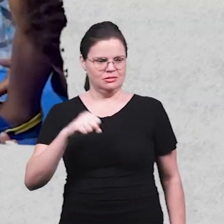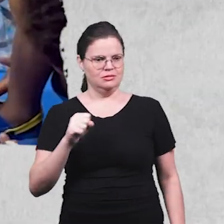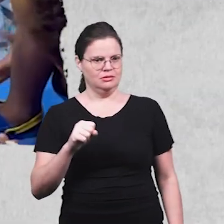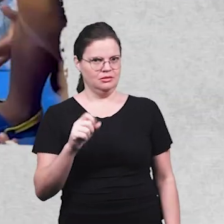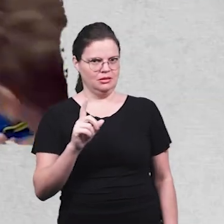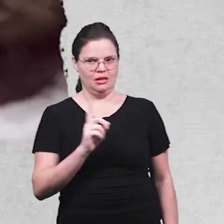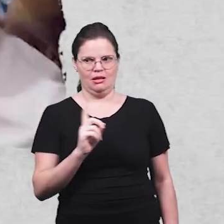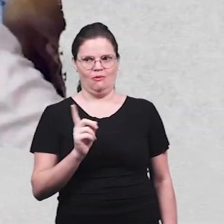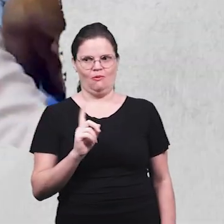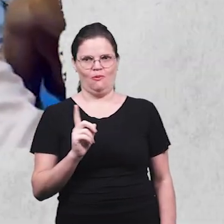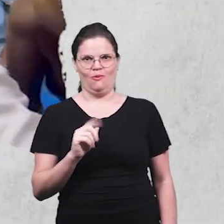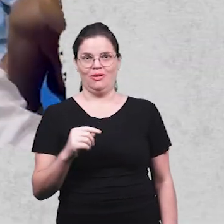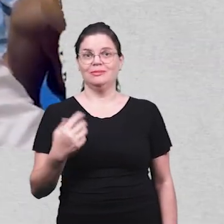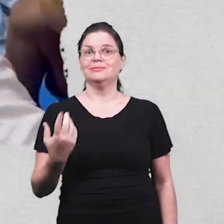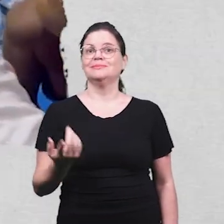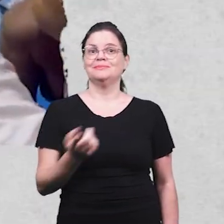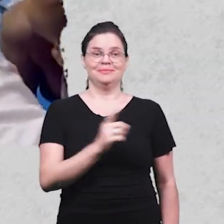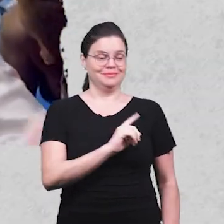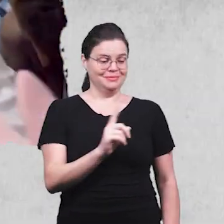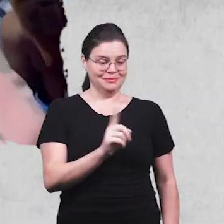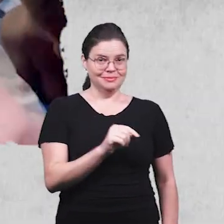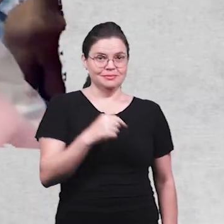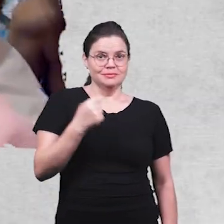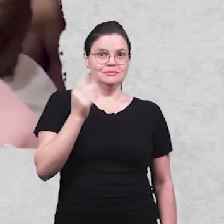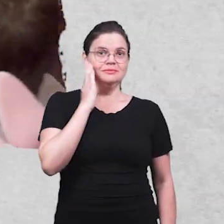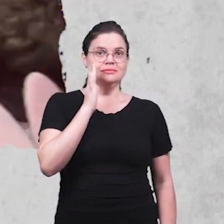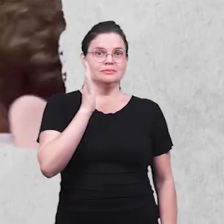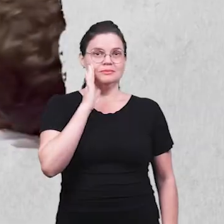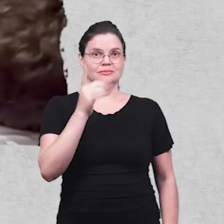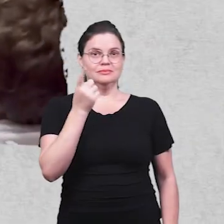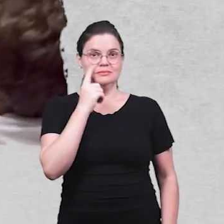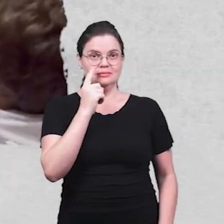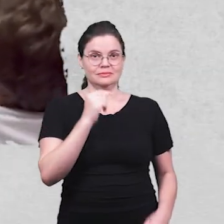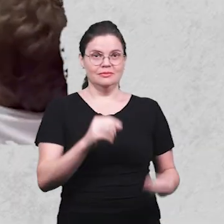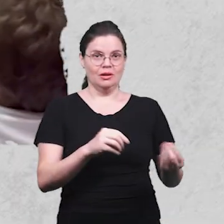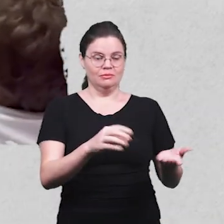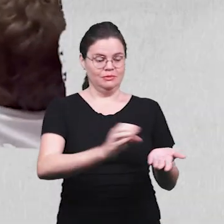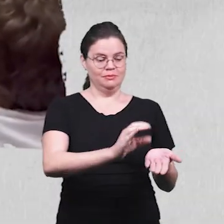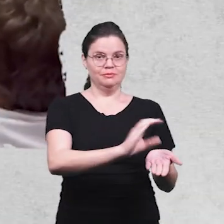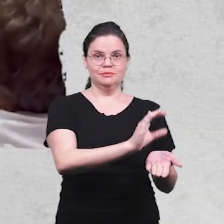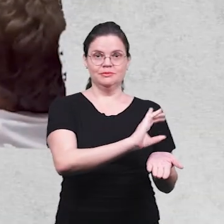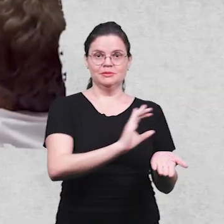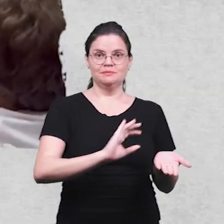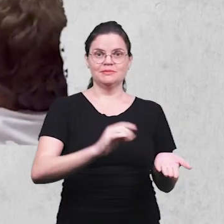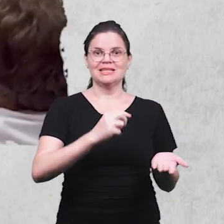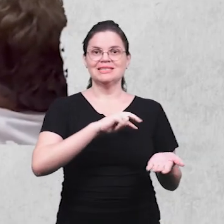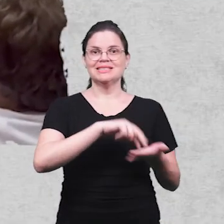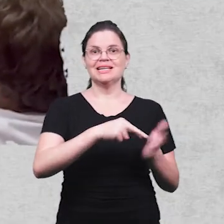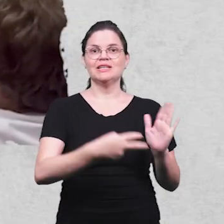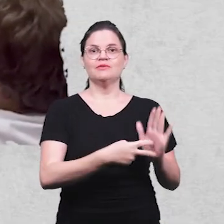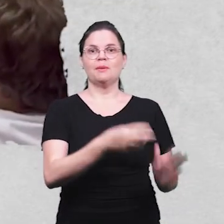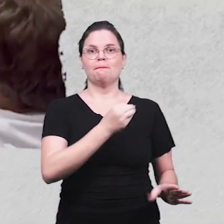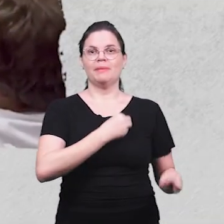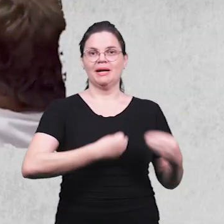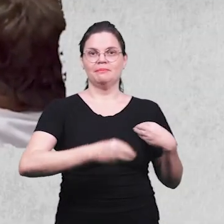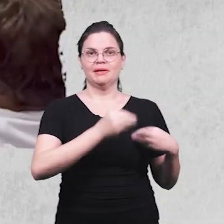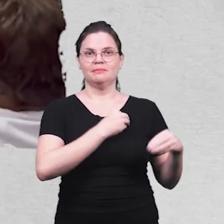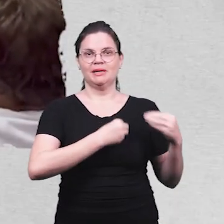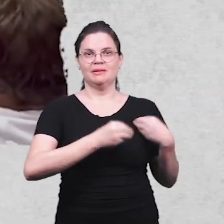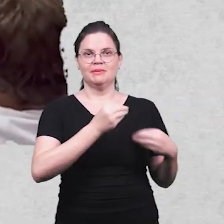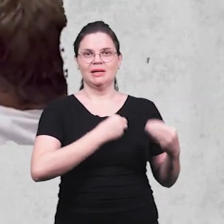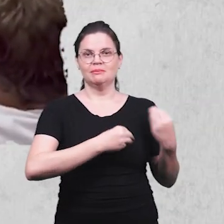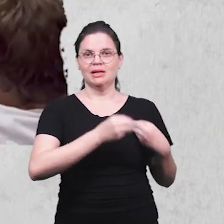certeza? Não. Vamos imaginar que isso aqui, ó, é o pecado, ó. O mundo tá cheio